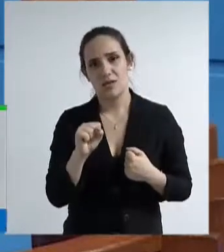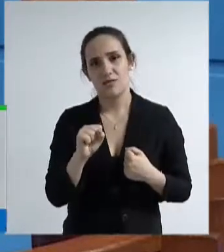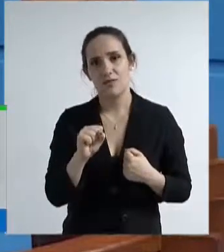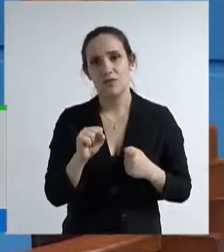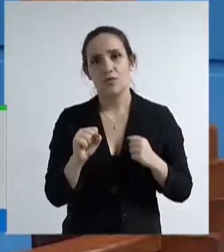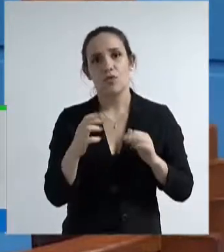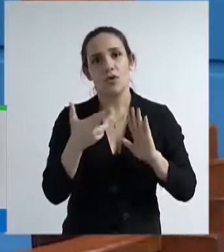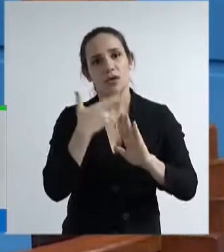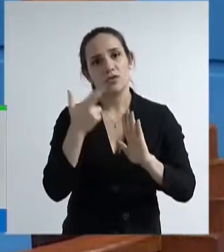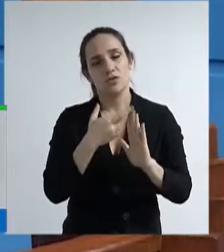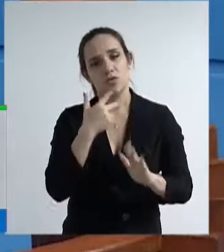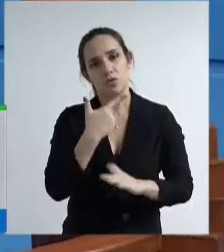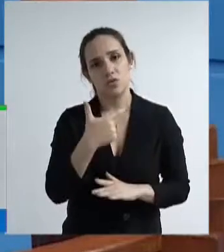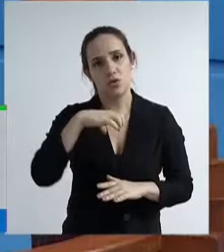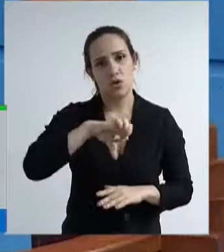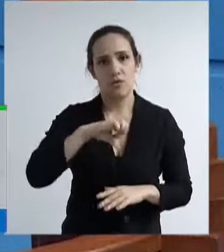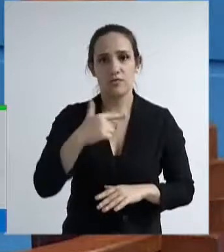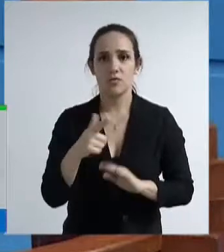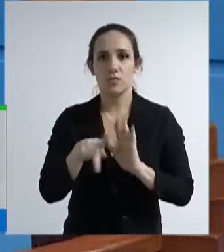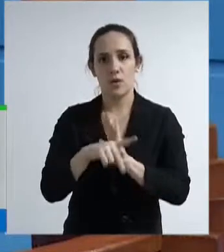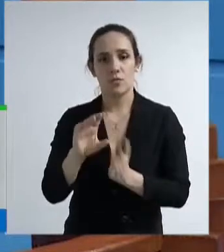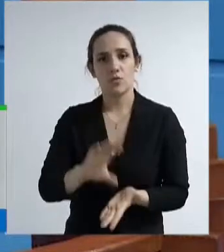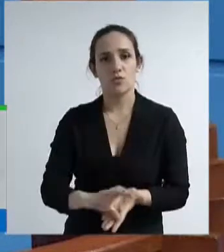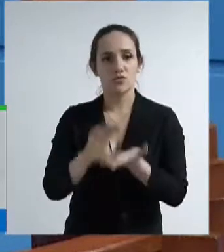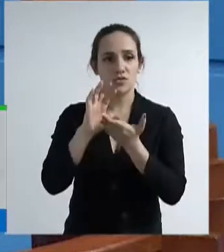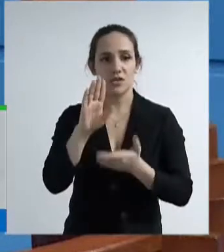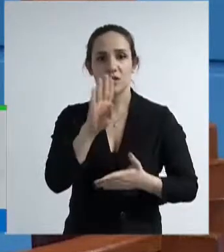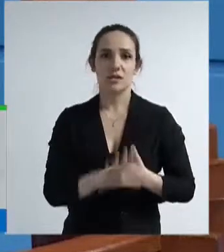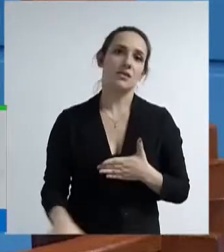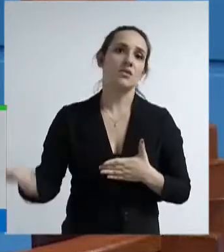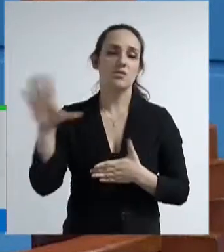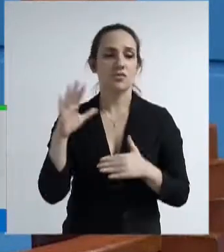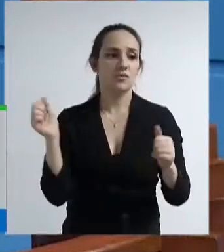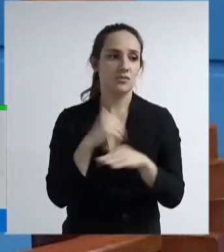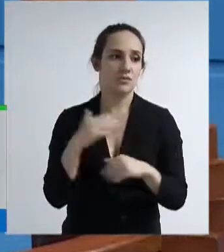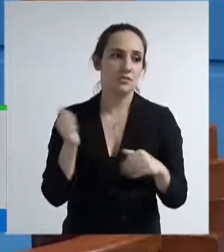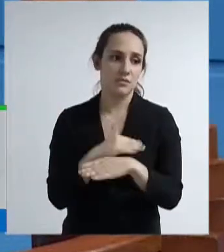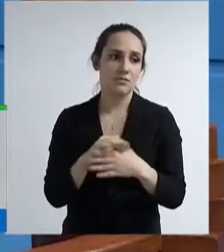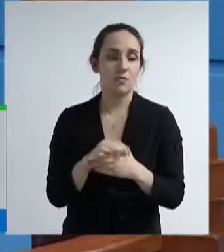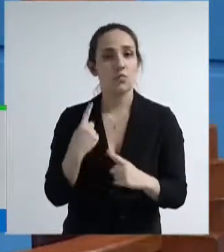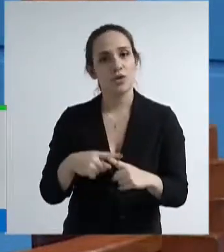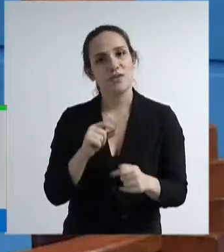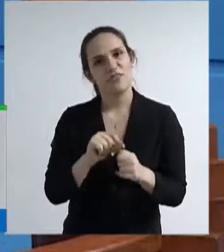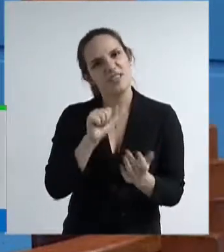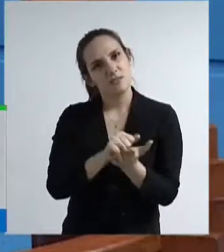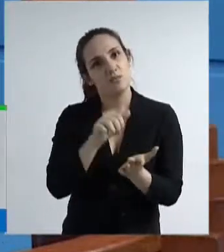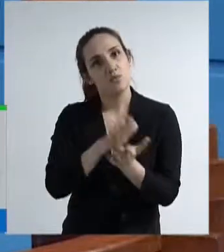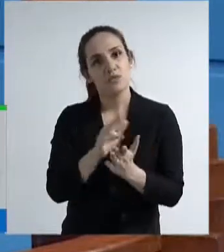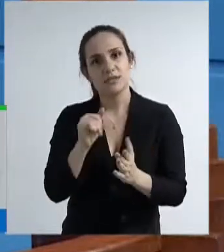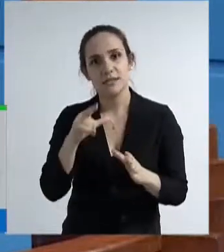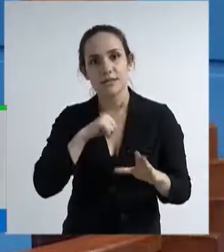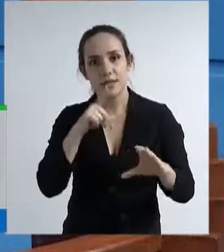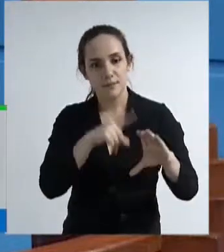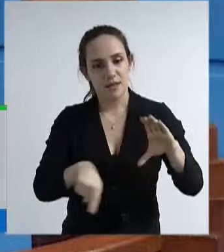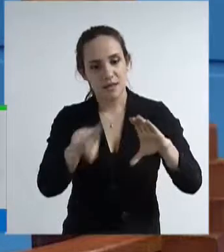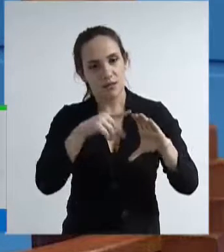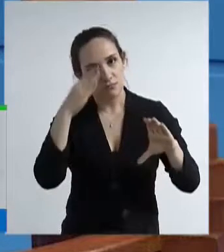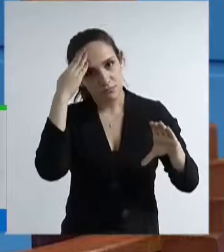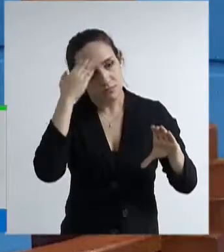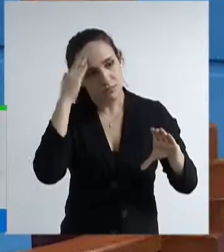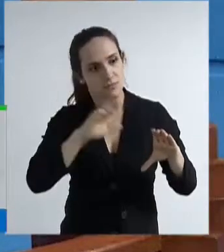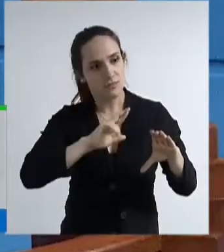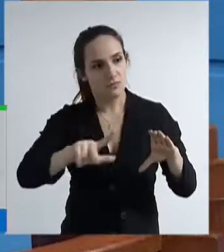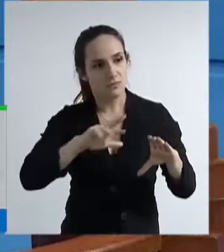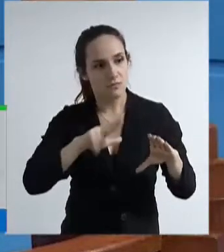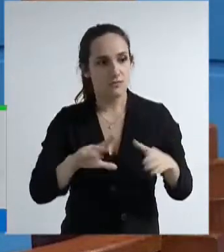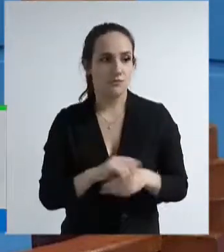de 2008 do Conselho Nacional de Trânsito. Esses agentes aplicam as multas e apreendem os veículos que possuem pneus